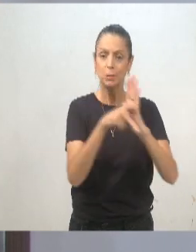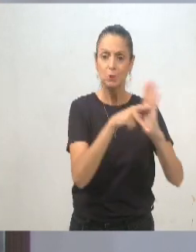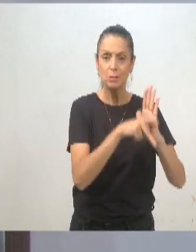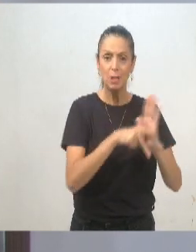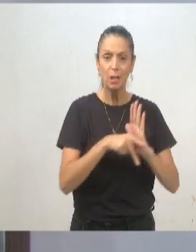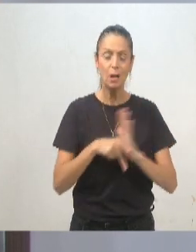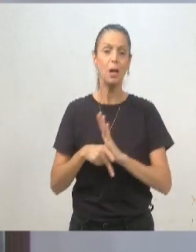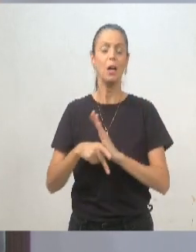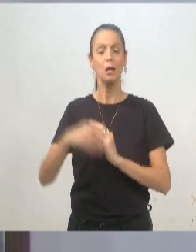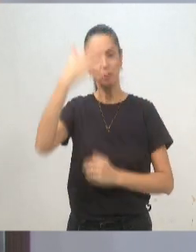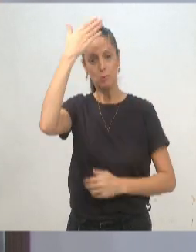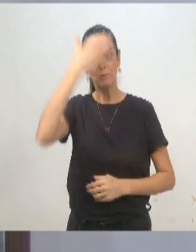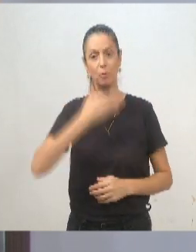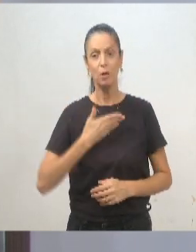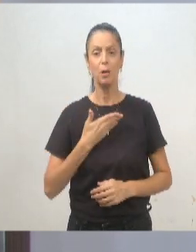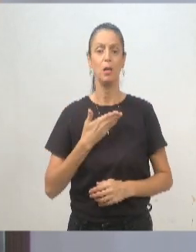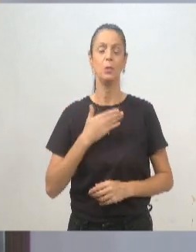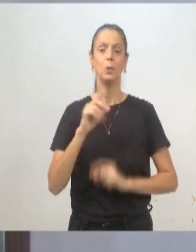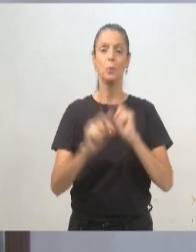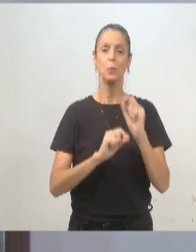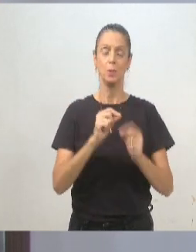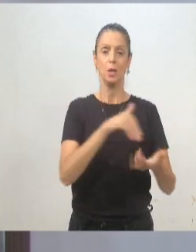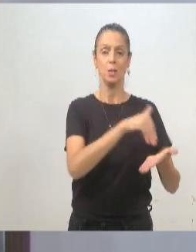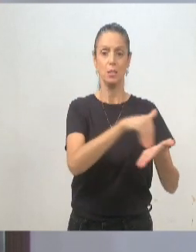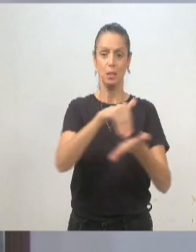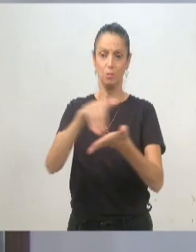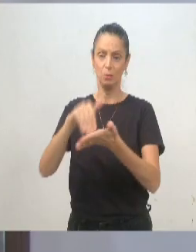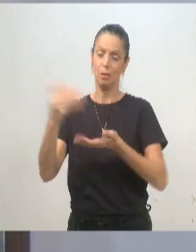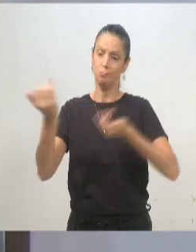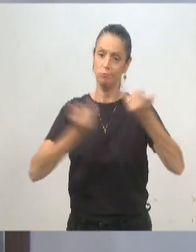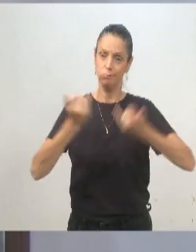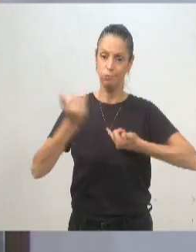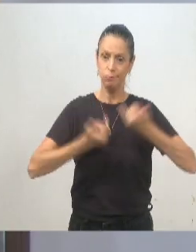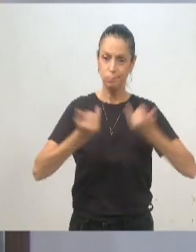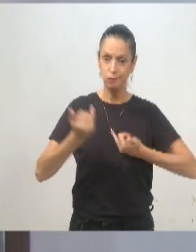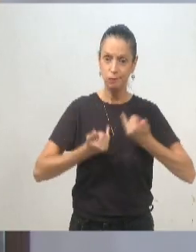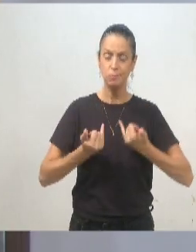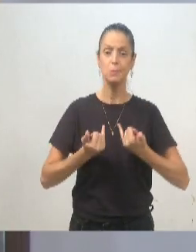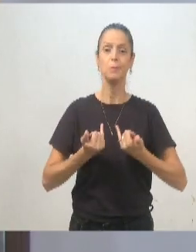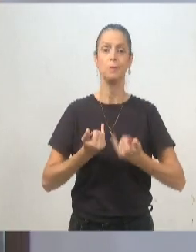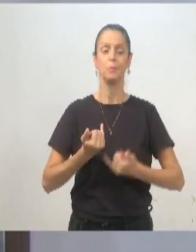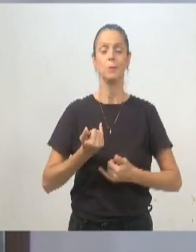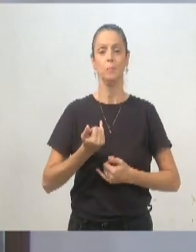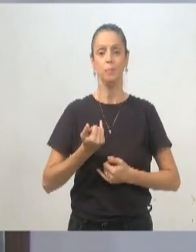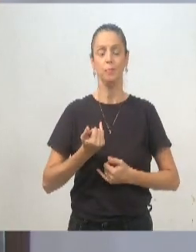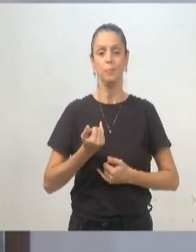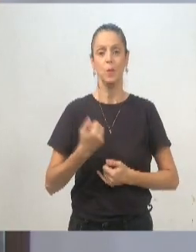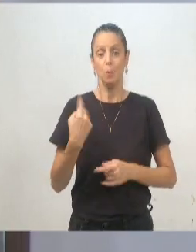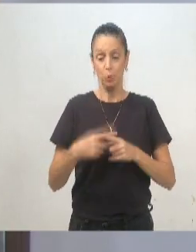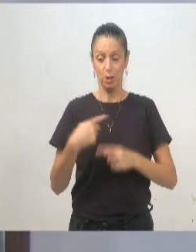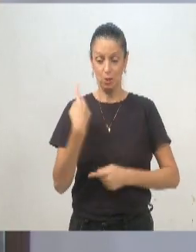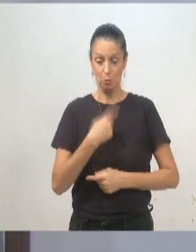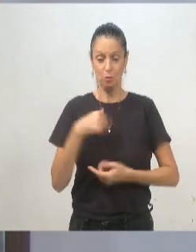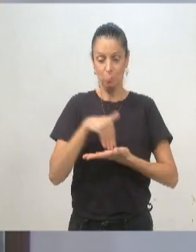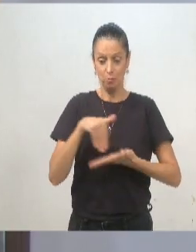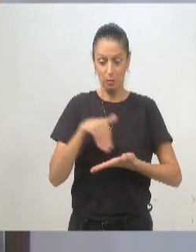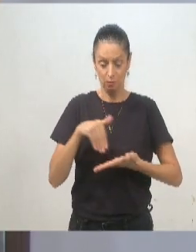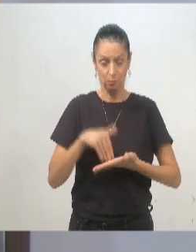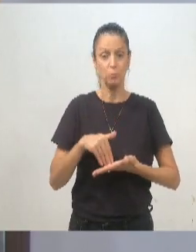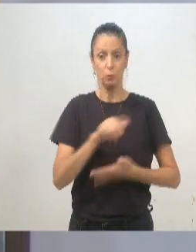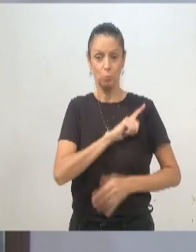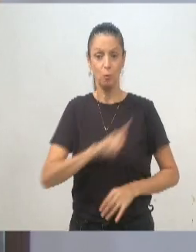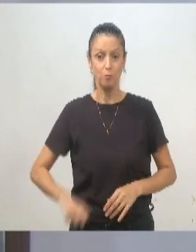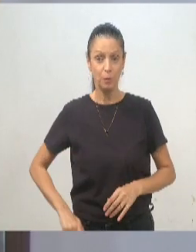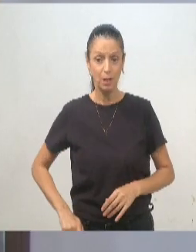de constatação entre aquilo que as secretarias nos demandaram, enquanto Secretaria de Gestão Governamental, e aquilo que caberia dentro